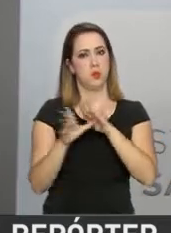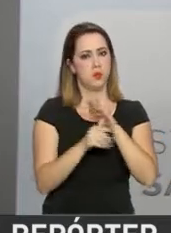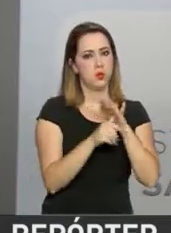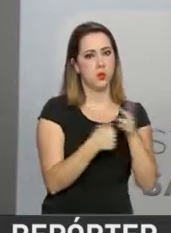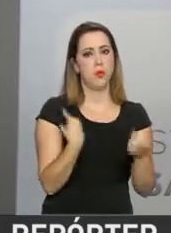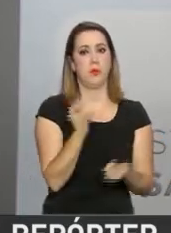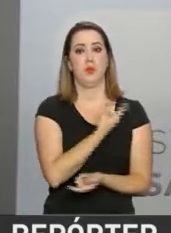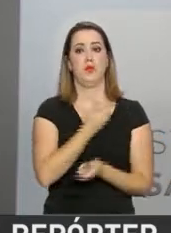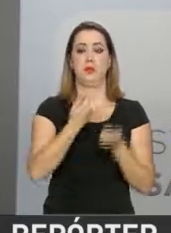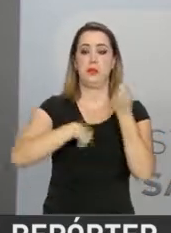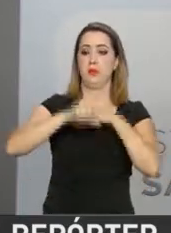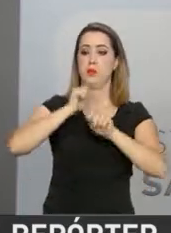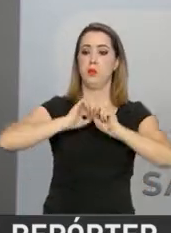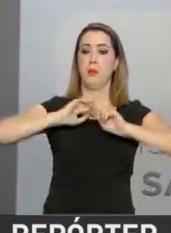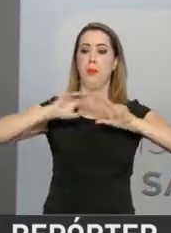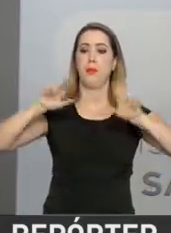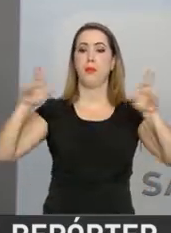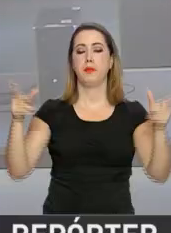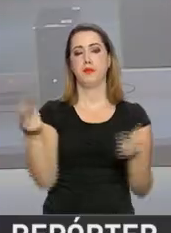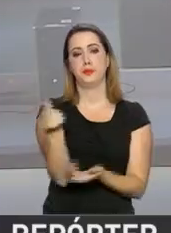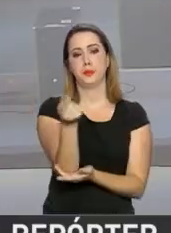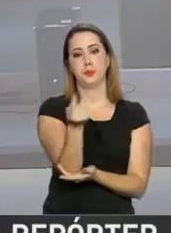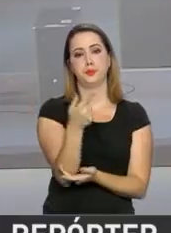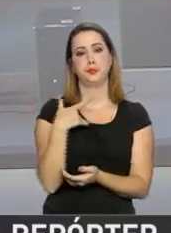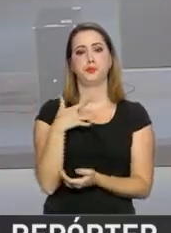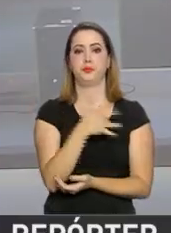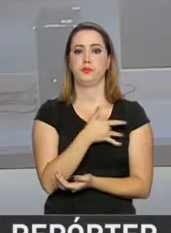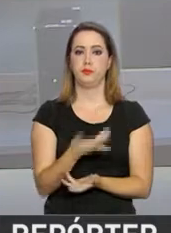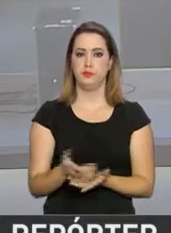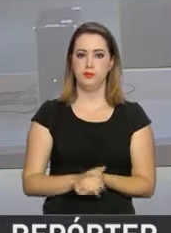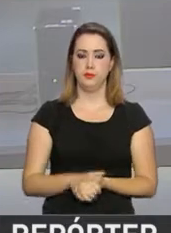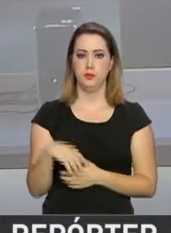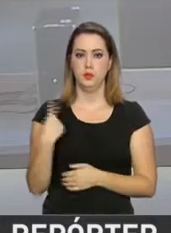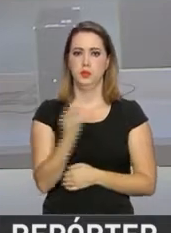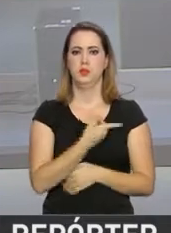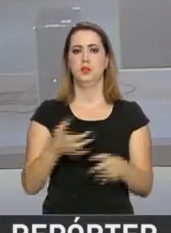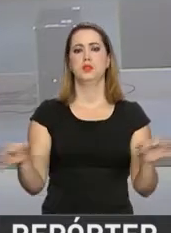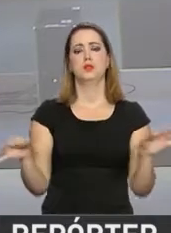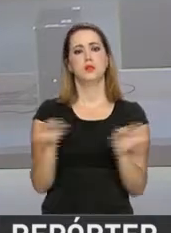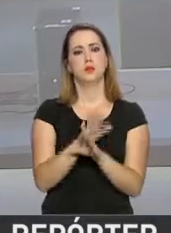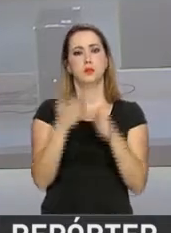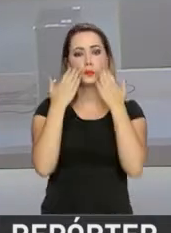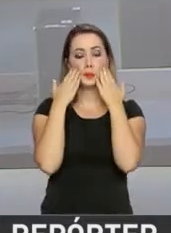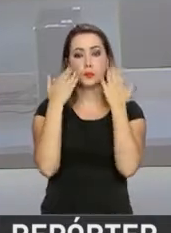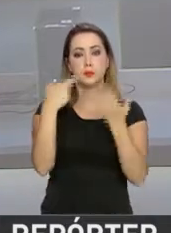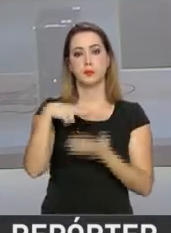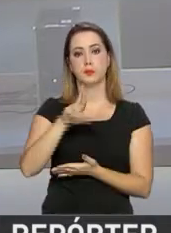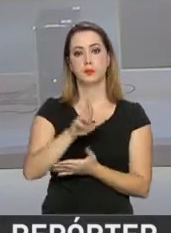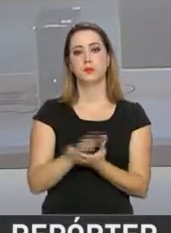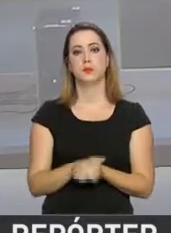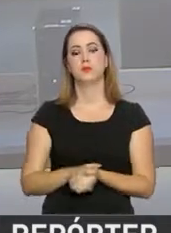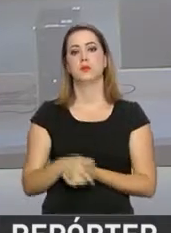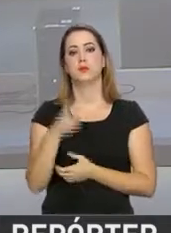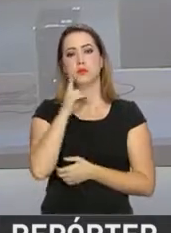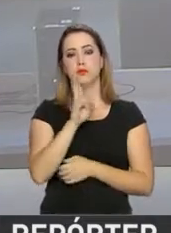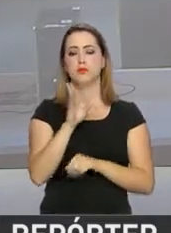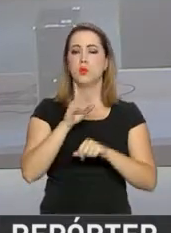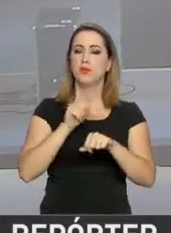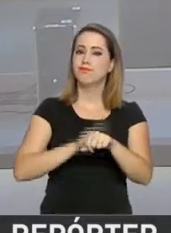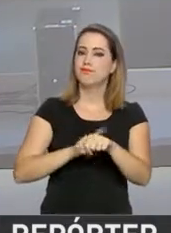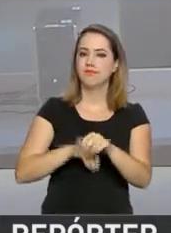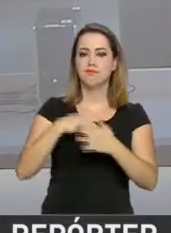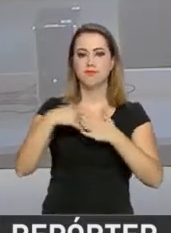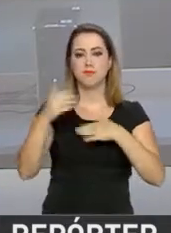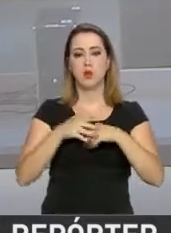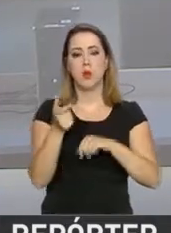economizaremos bilhões de reais na saúde. E assim encerramos esta edição do Repórter NBR. Nos vemos a qualquer